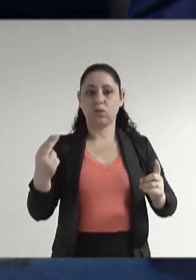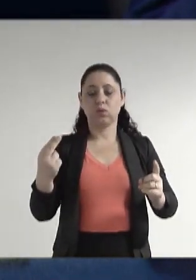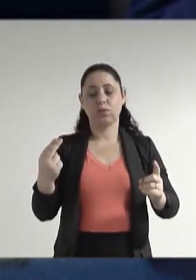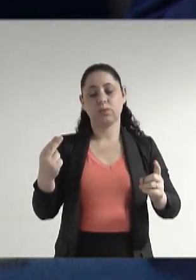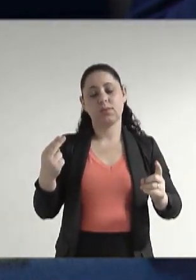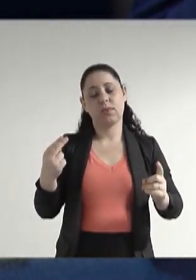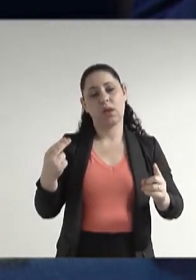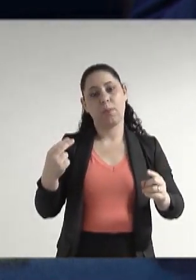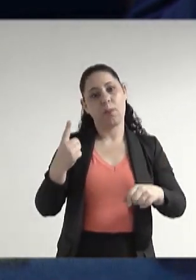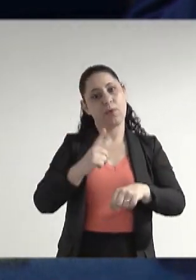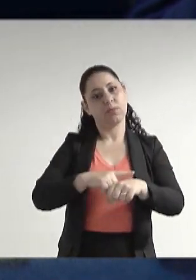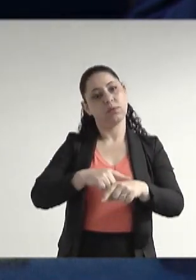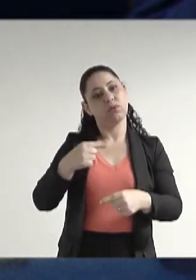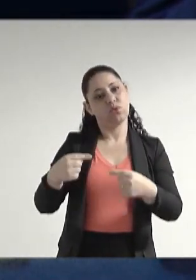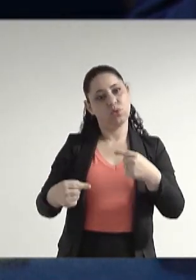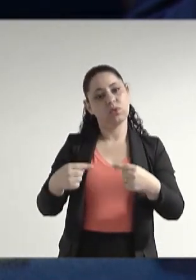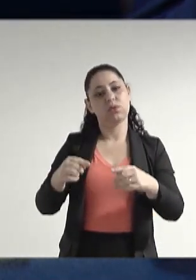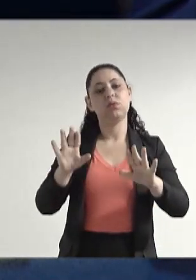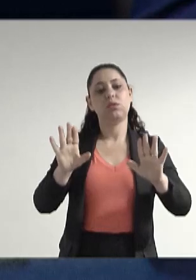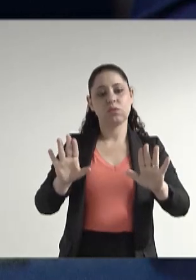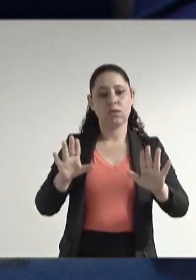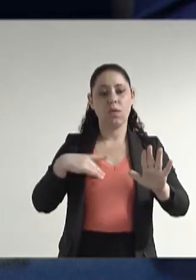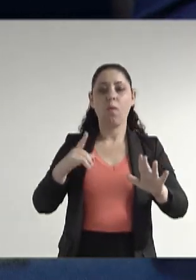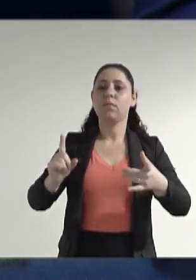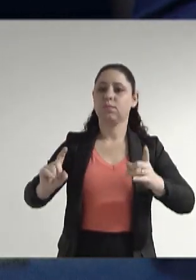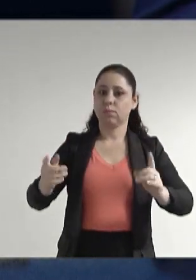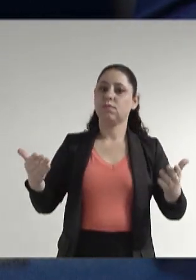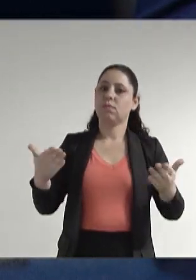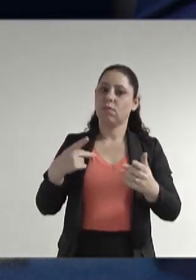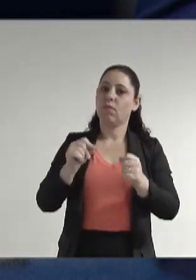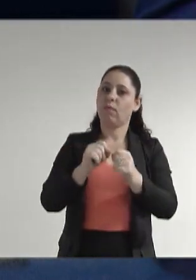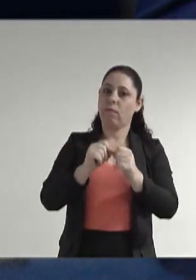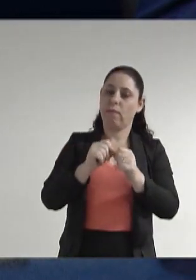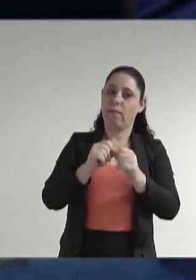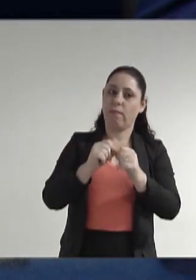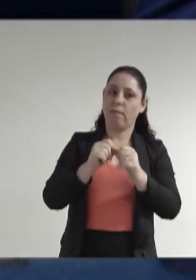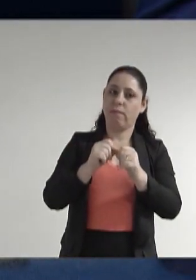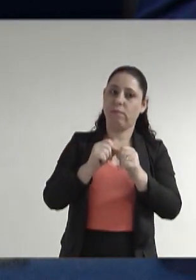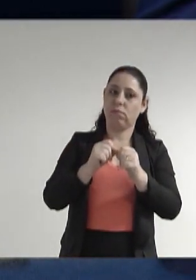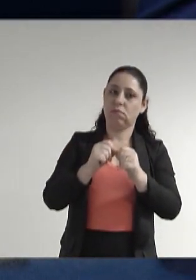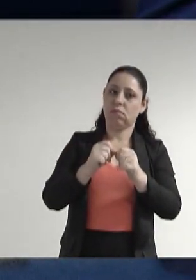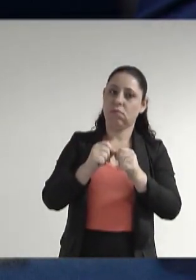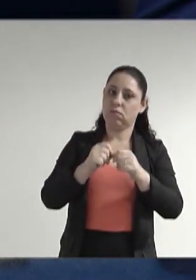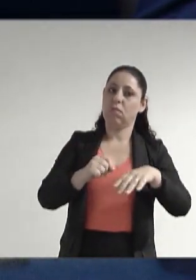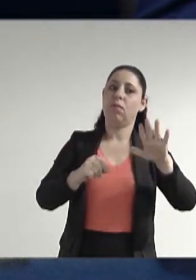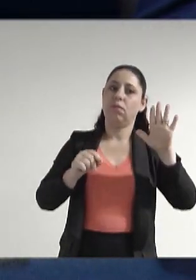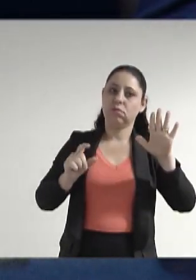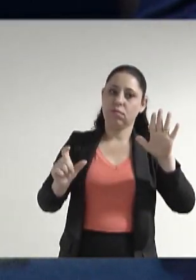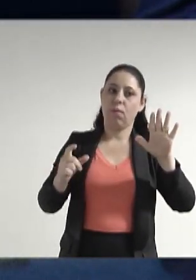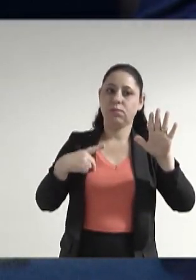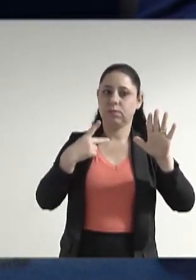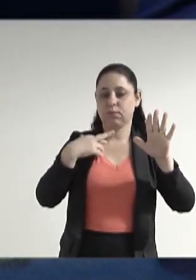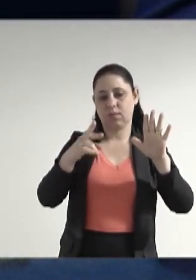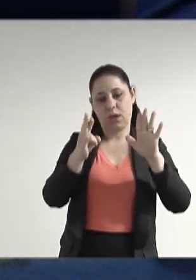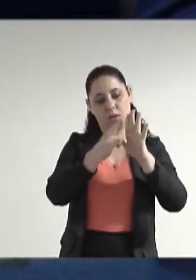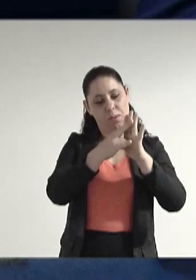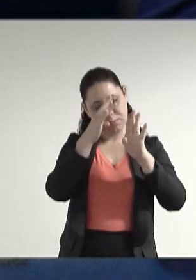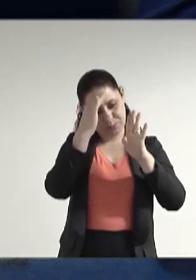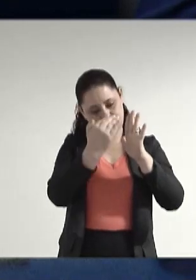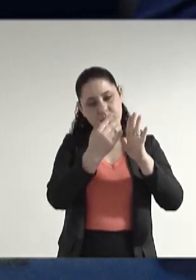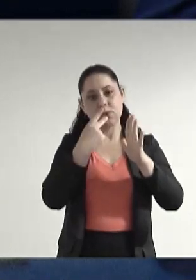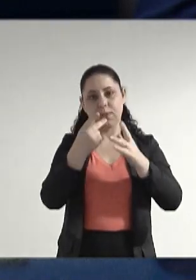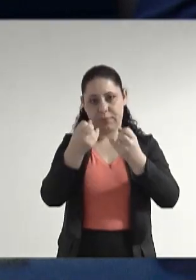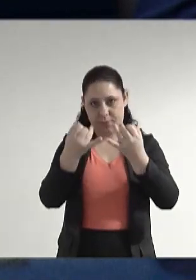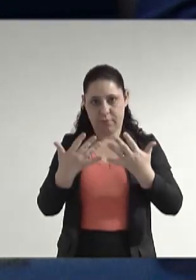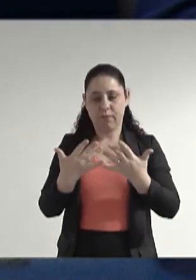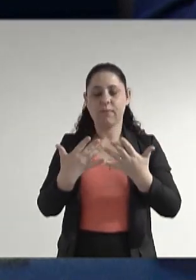de debate. Vamos fazer o grande expediente, vamos fazer a questão de ordem, discussão de regimentalidade